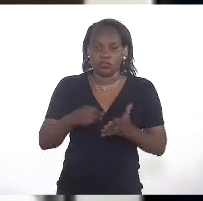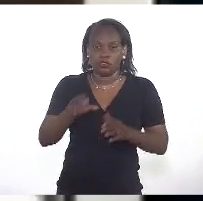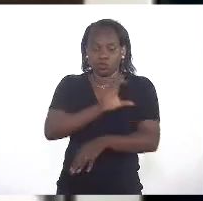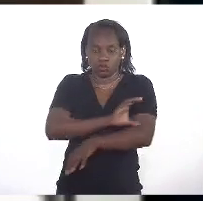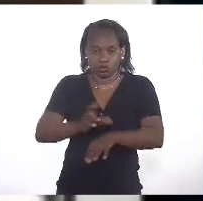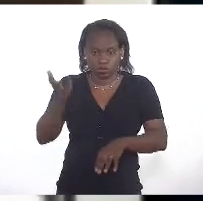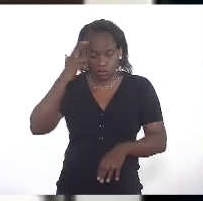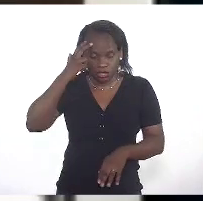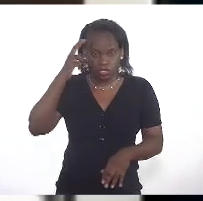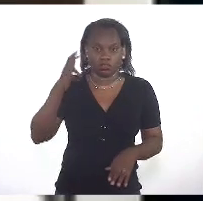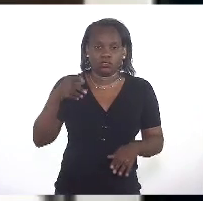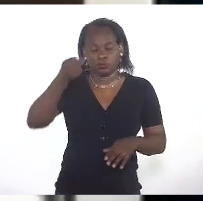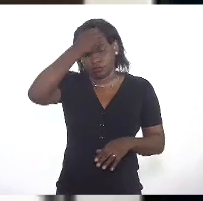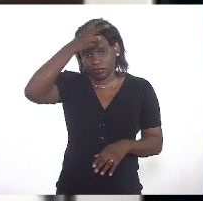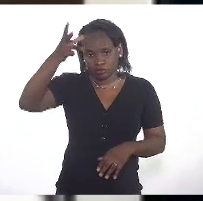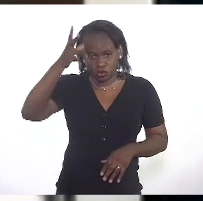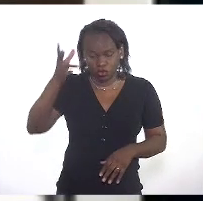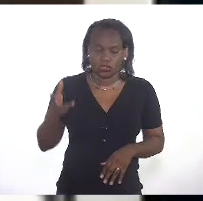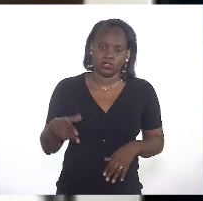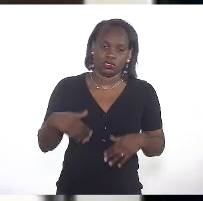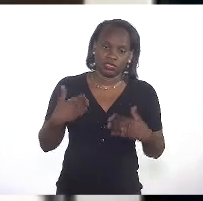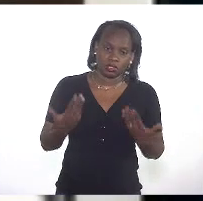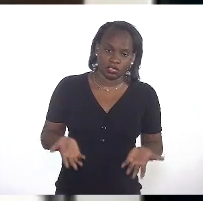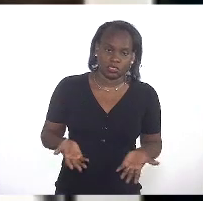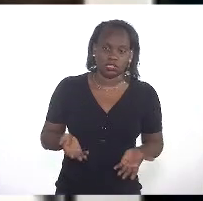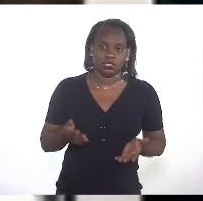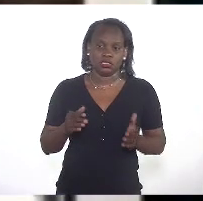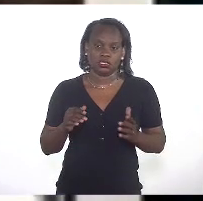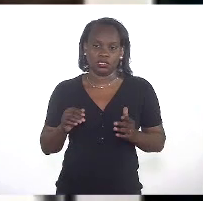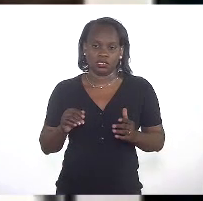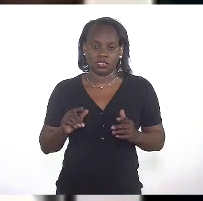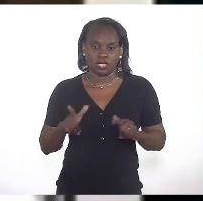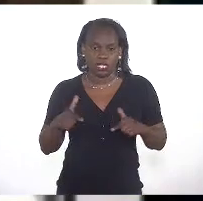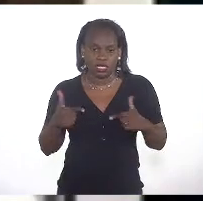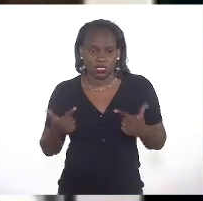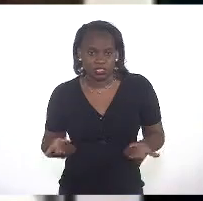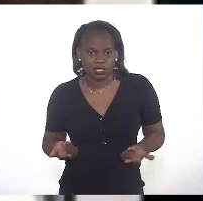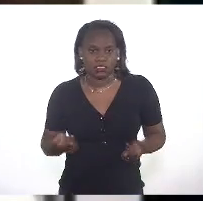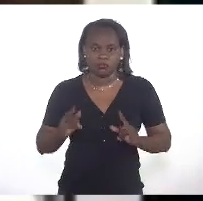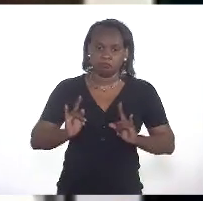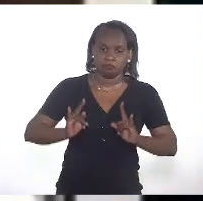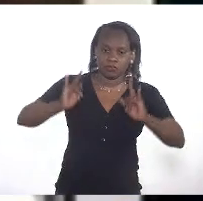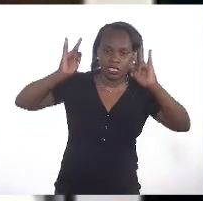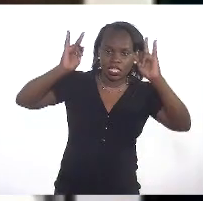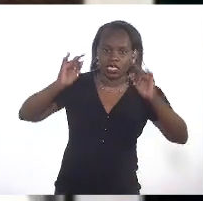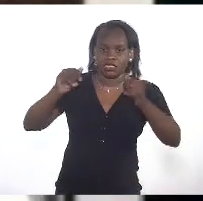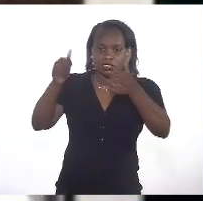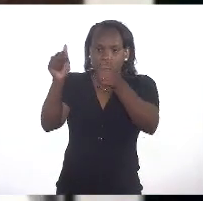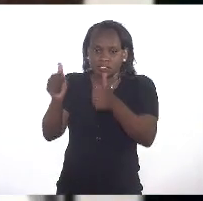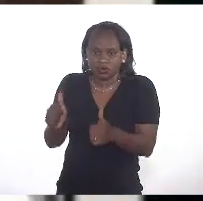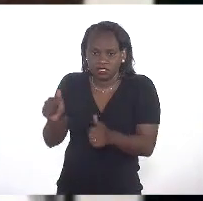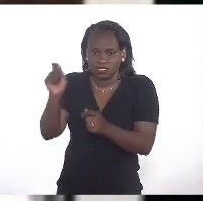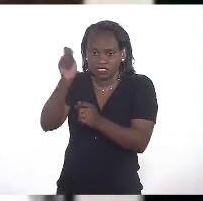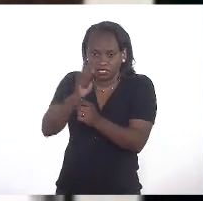município, sejam ações, edificações,